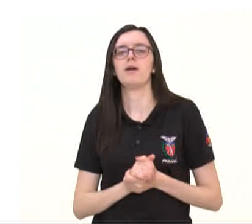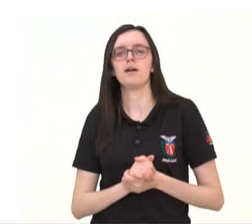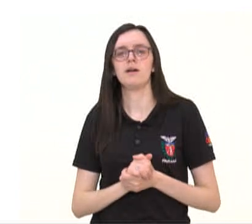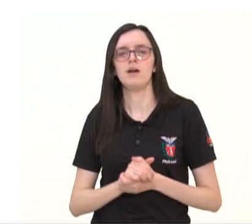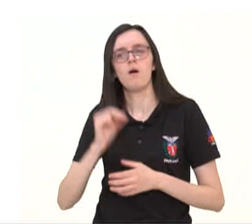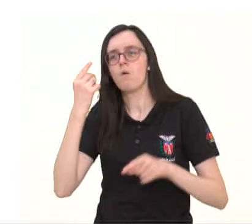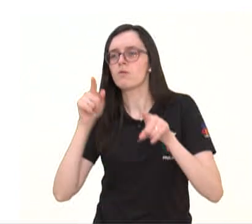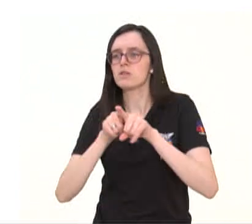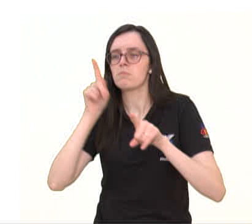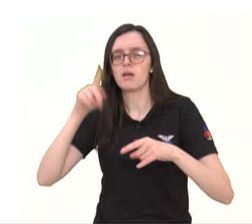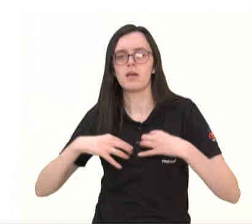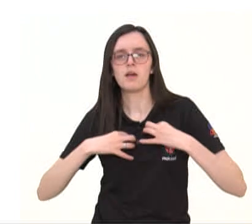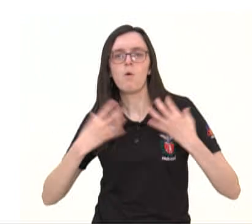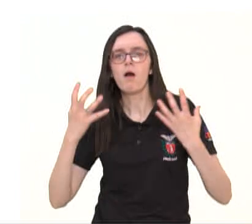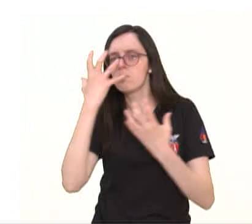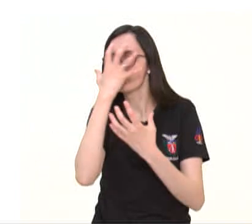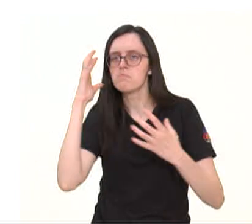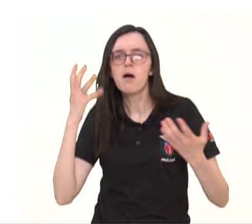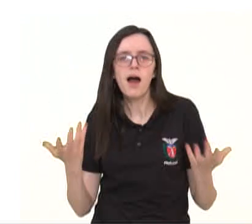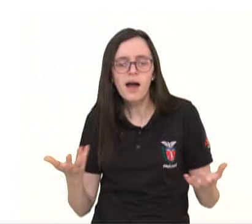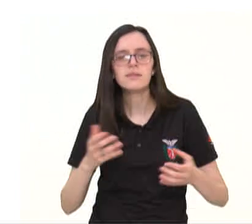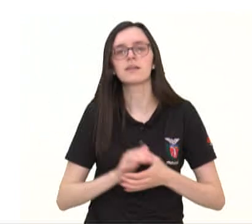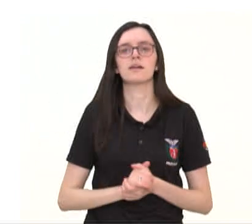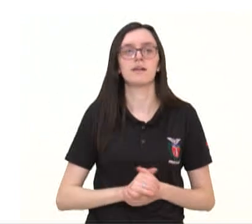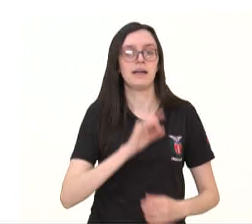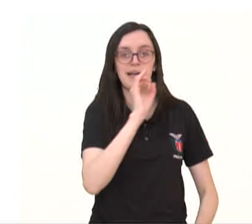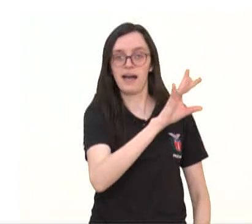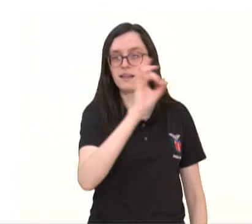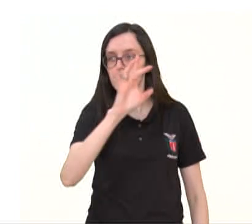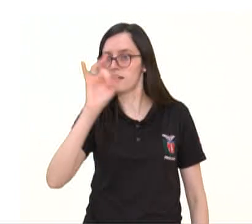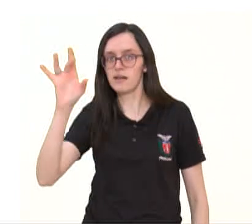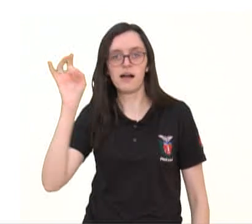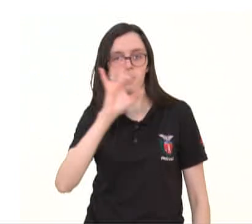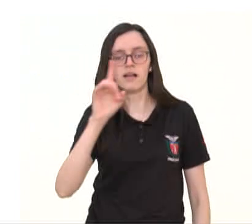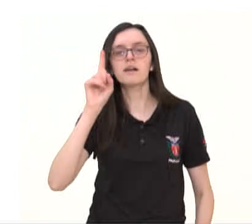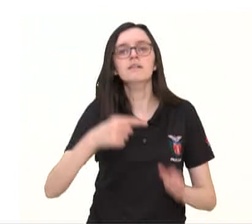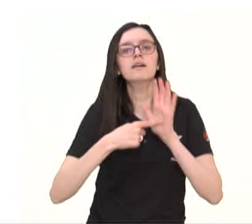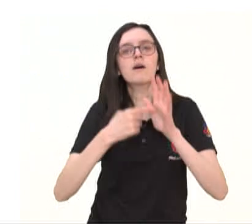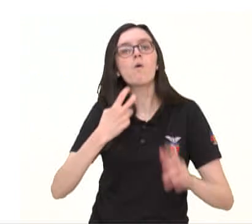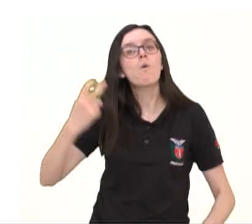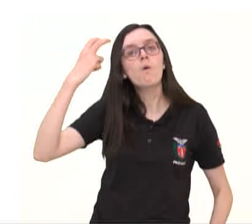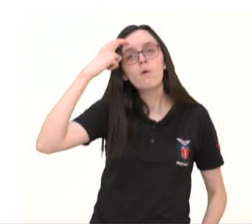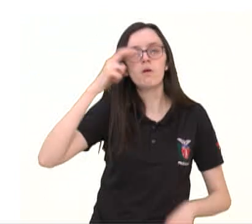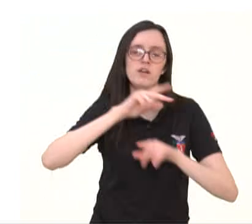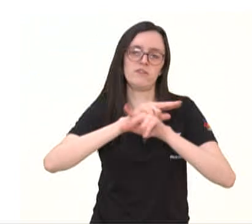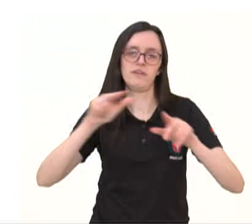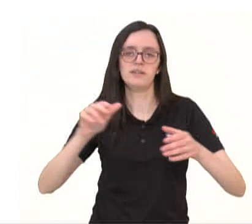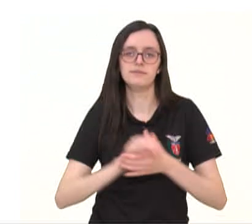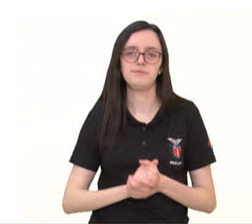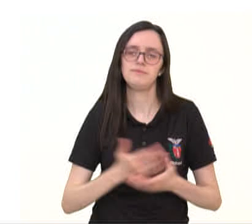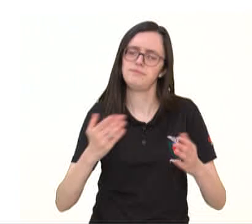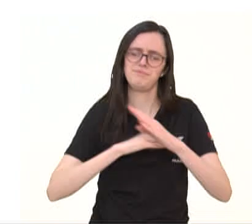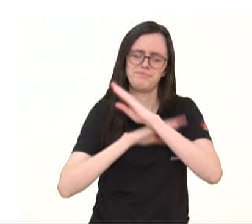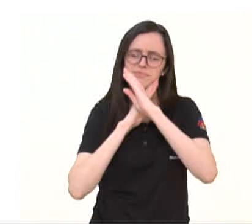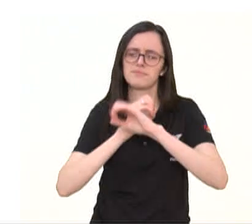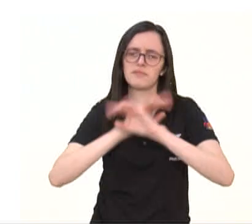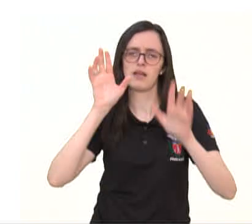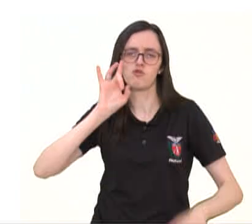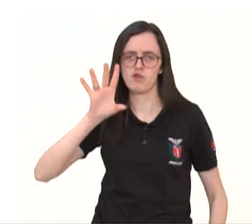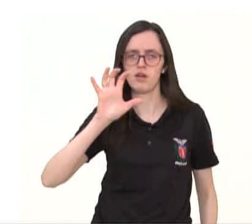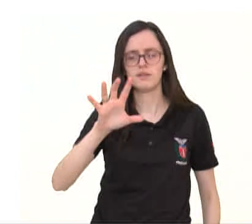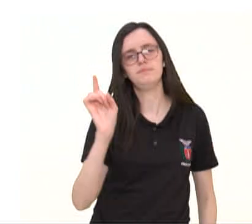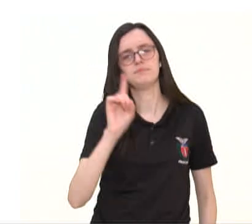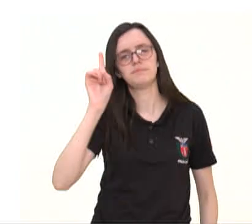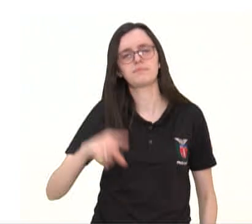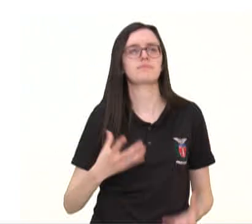então o tipo de máscaras, e cada uma delas representando culturas diferentes. É óbvio que não são só essas,